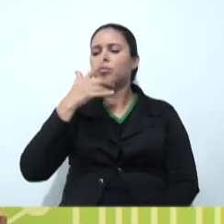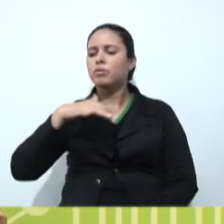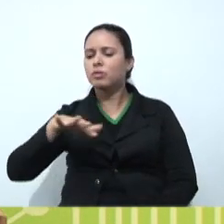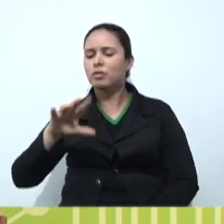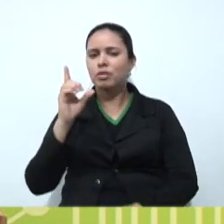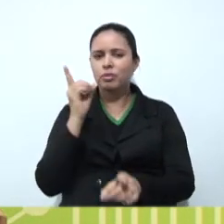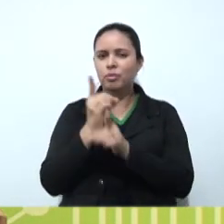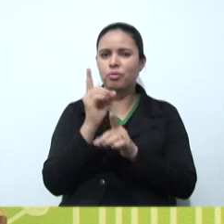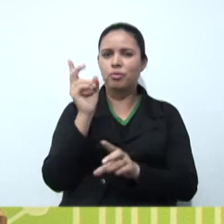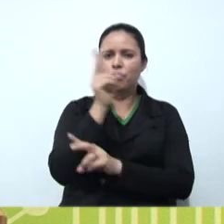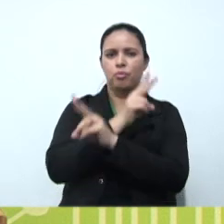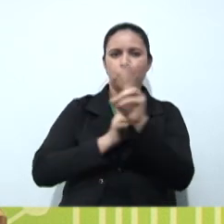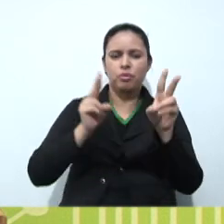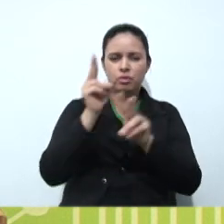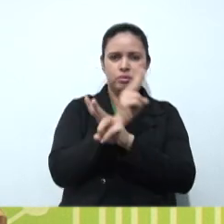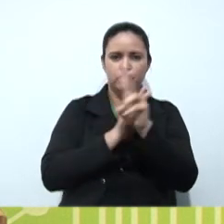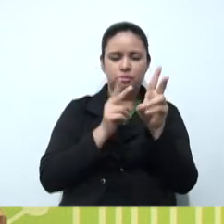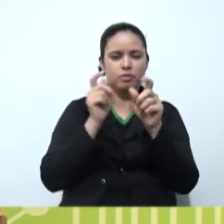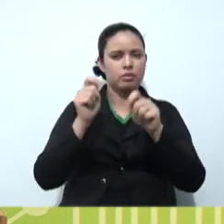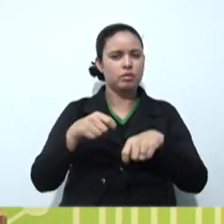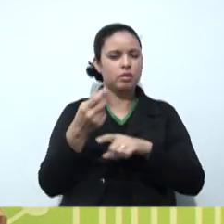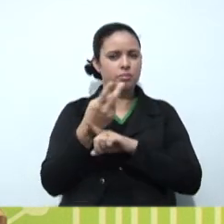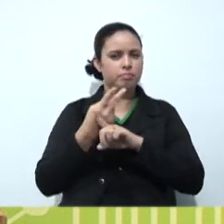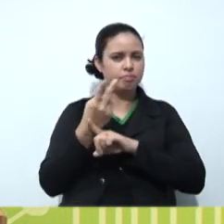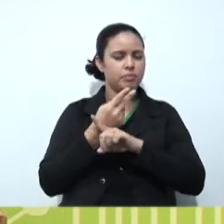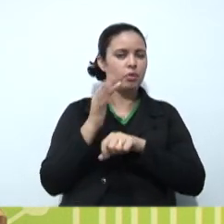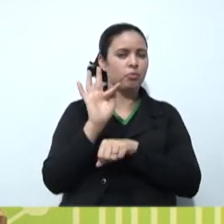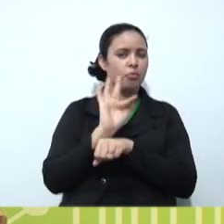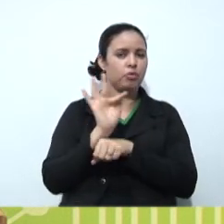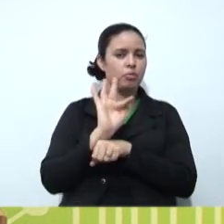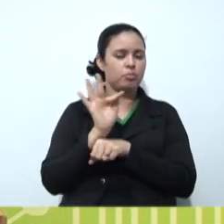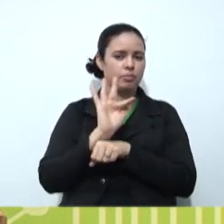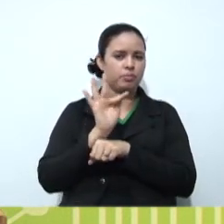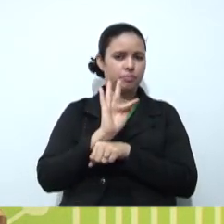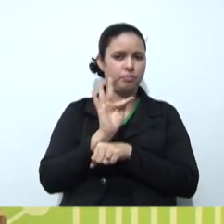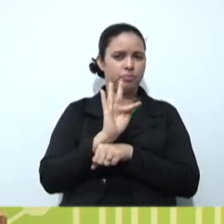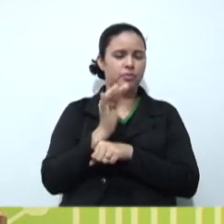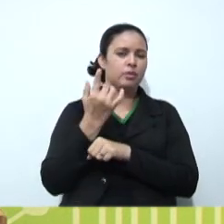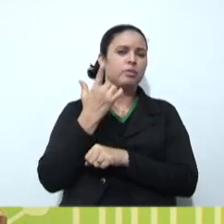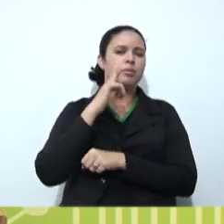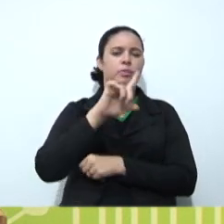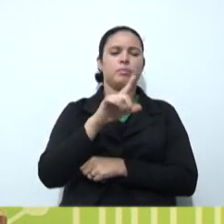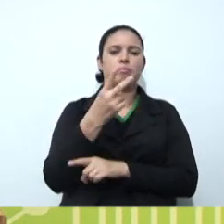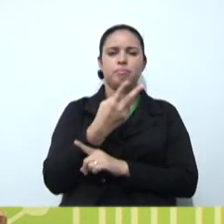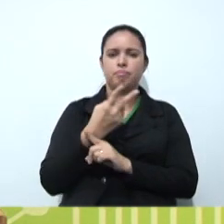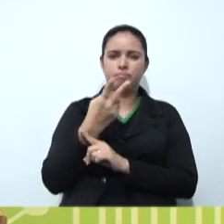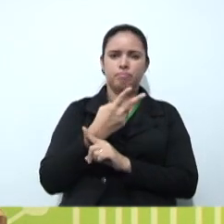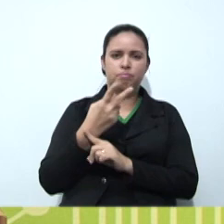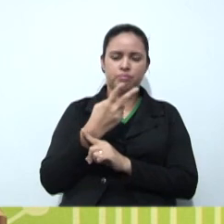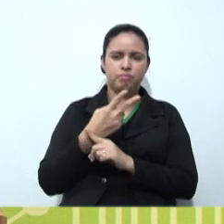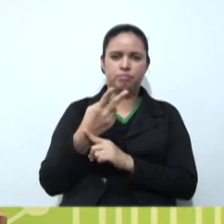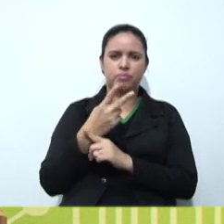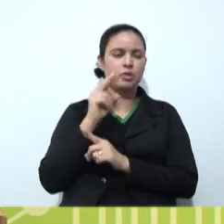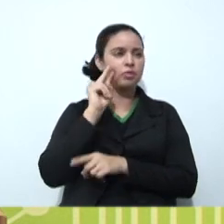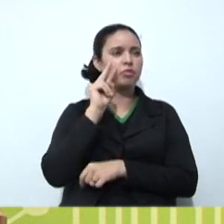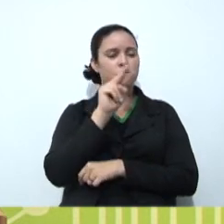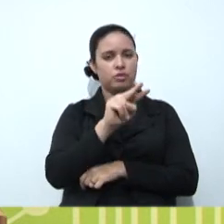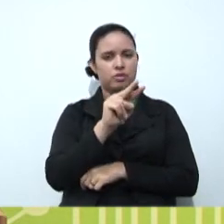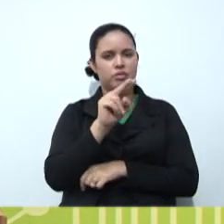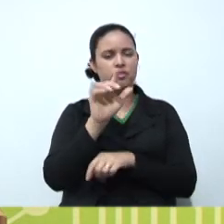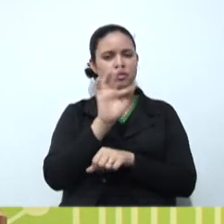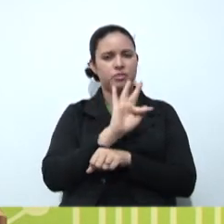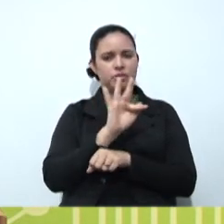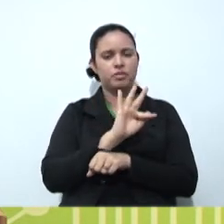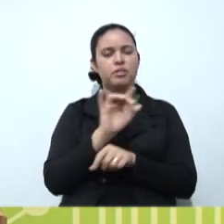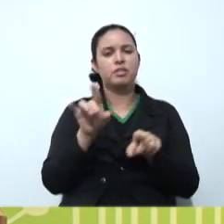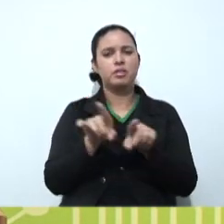Depois vocês pesquisem aí no navegador de internet de vocês, para que vocês consigam buscar, né, e assistir esse filme. E é claro,